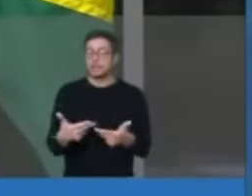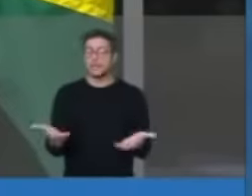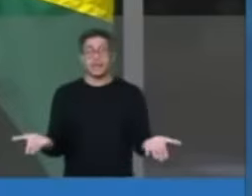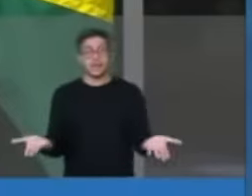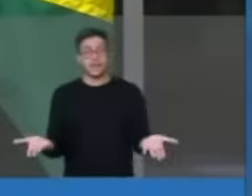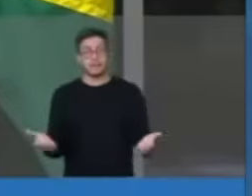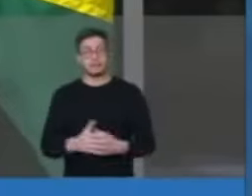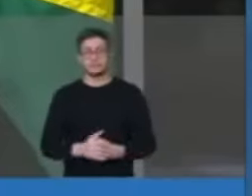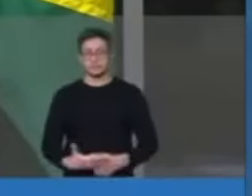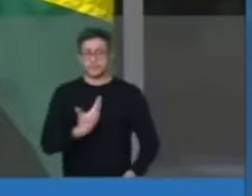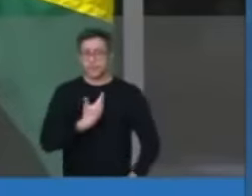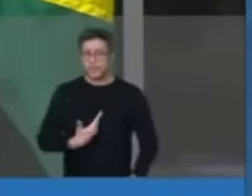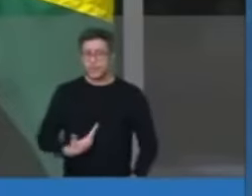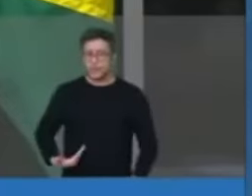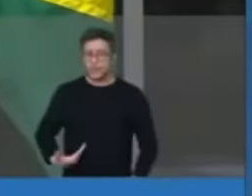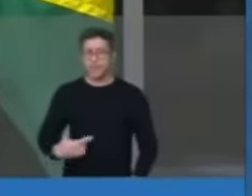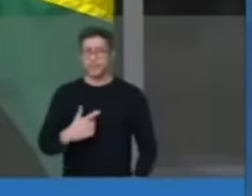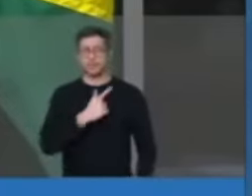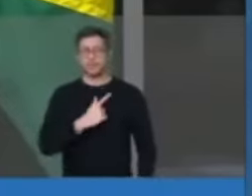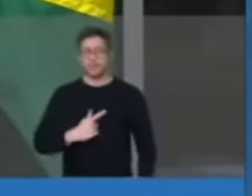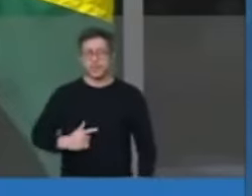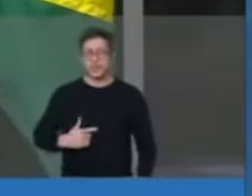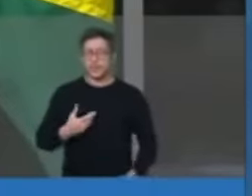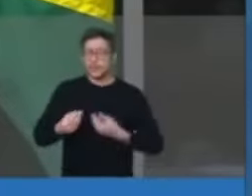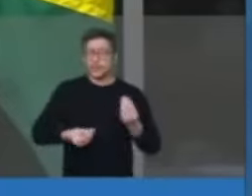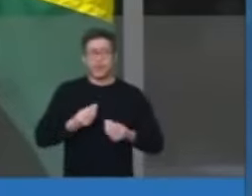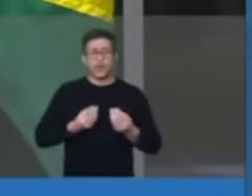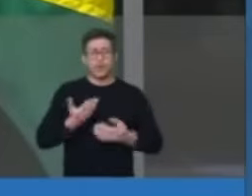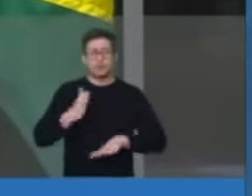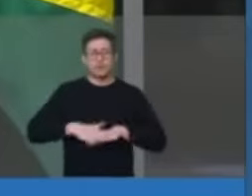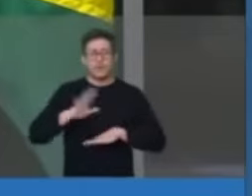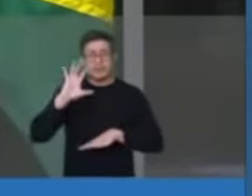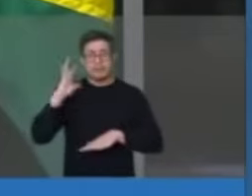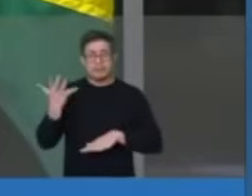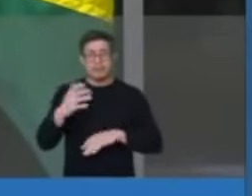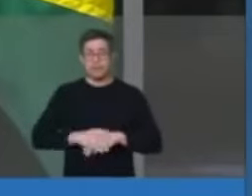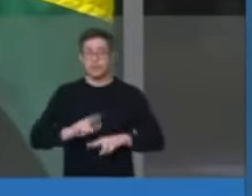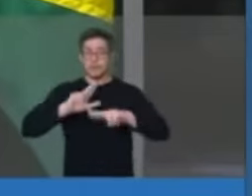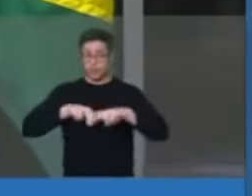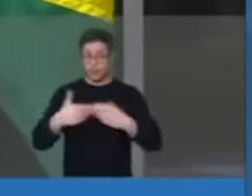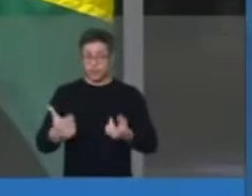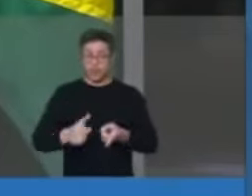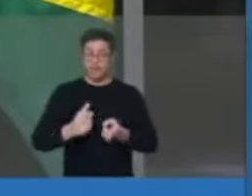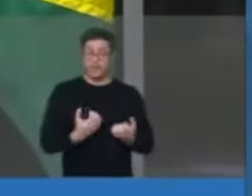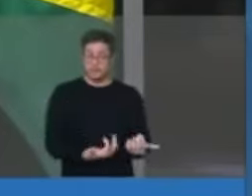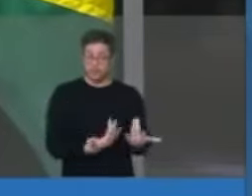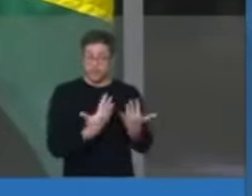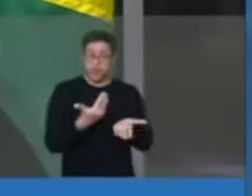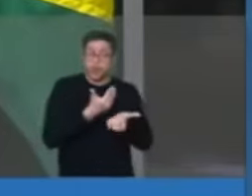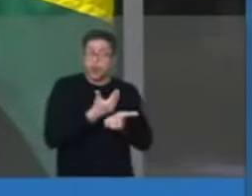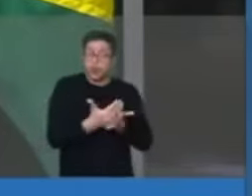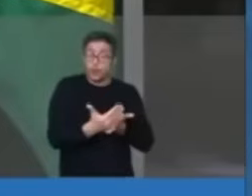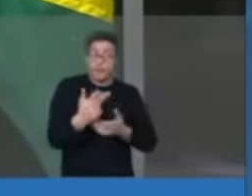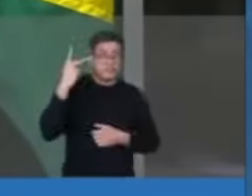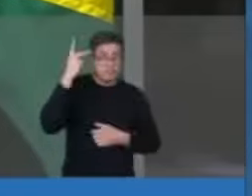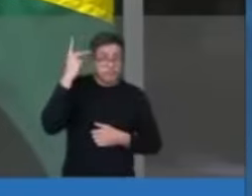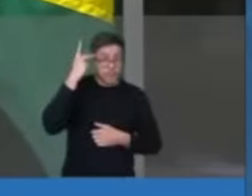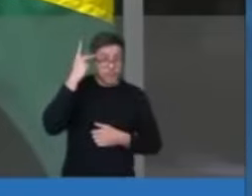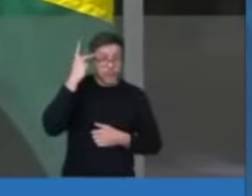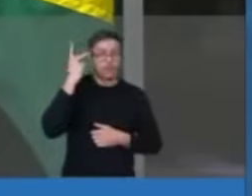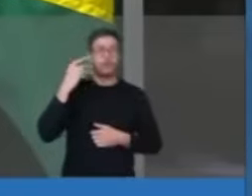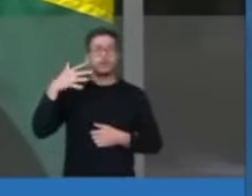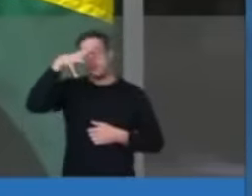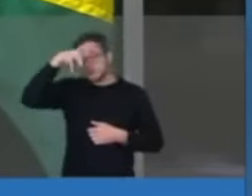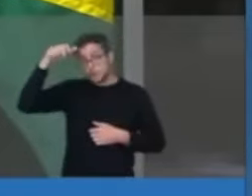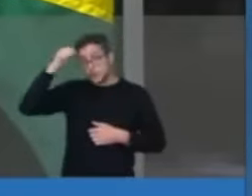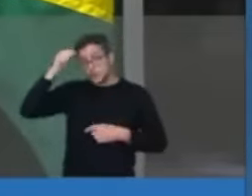pode num país dessa dimensão colocando fogo no Estado de São Paulo de Goiás na Amazônia no serrado brasileiro como se põe